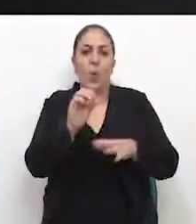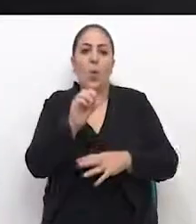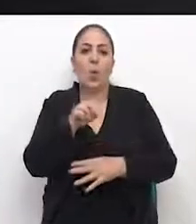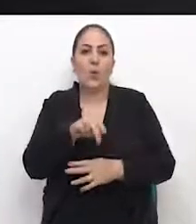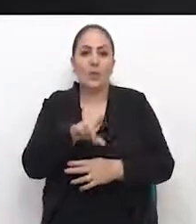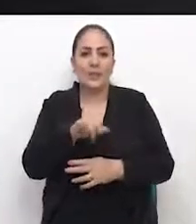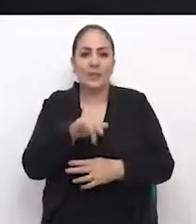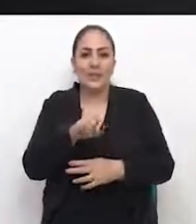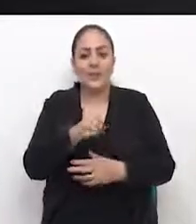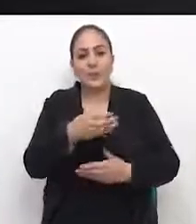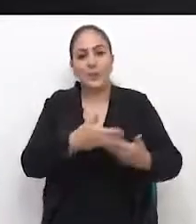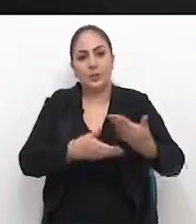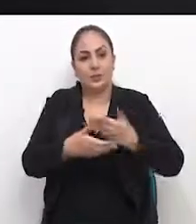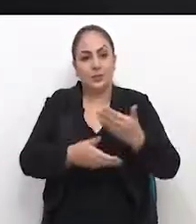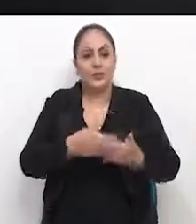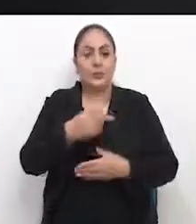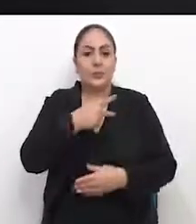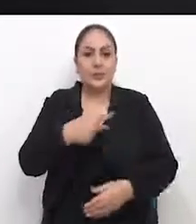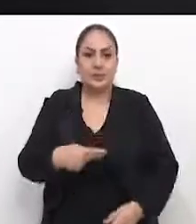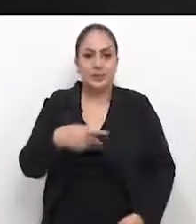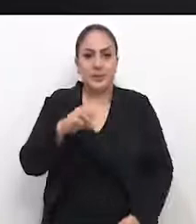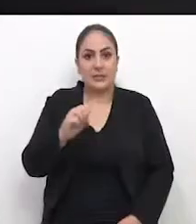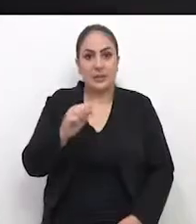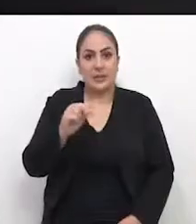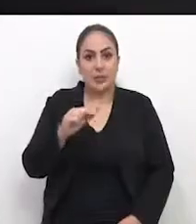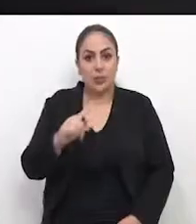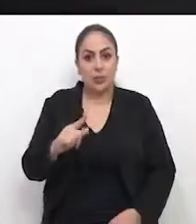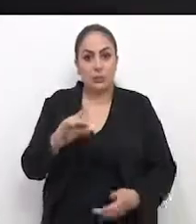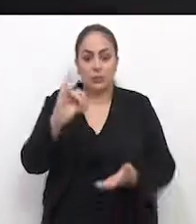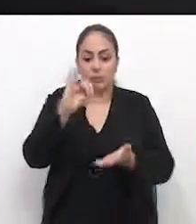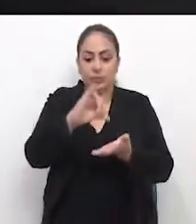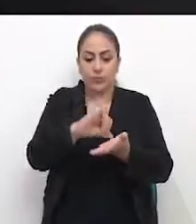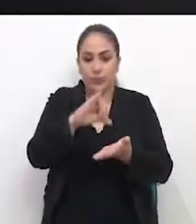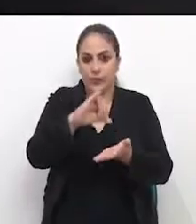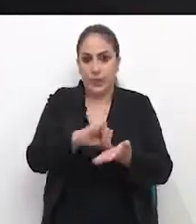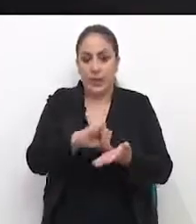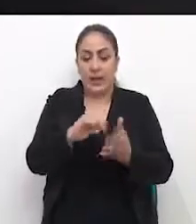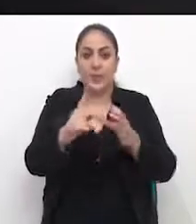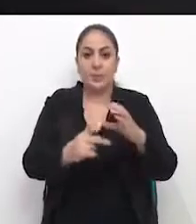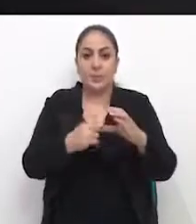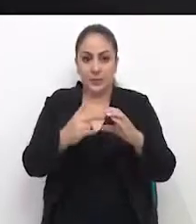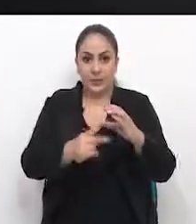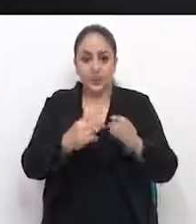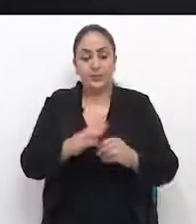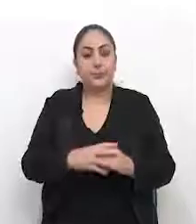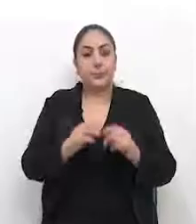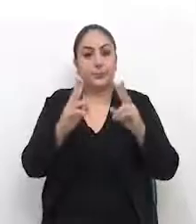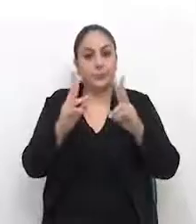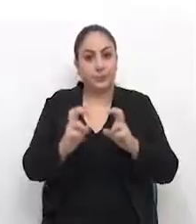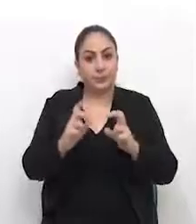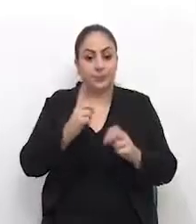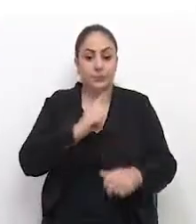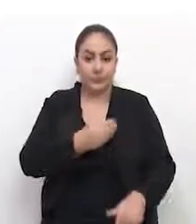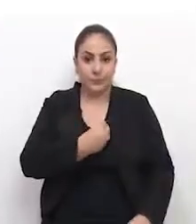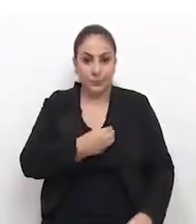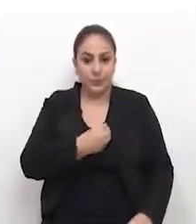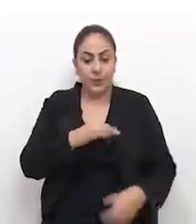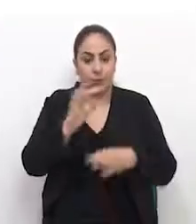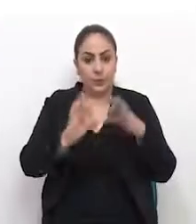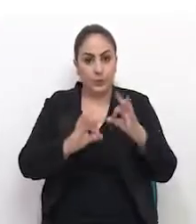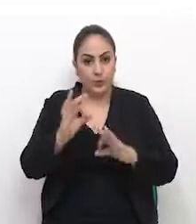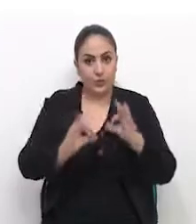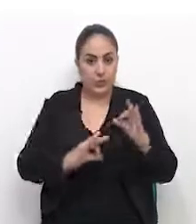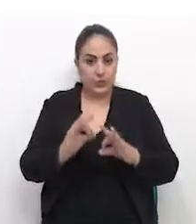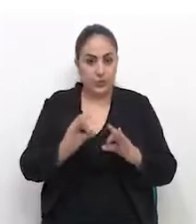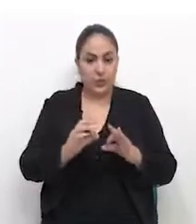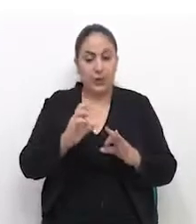foi mediada pelo presidente Saul Spinelli, direto da sede da Câmara de Vereadores. Na pauta